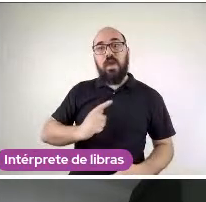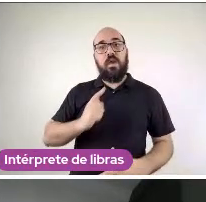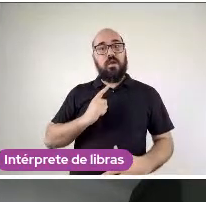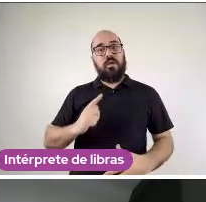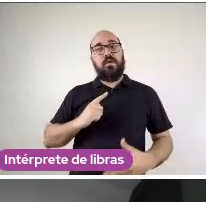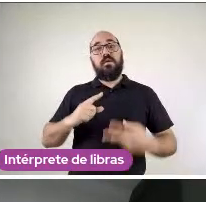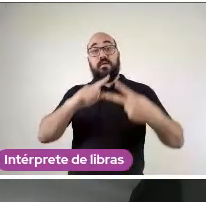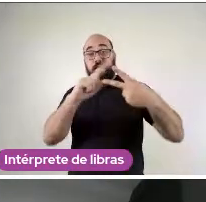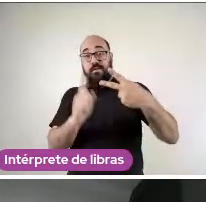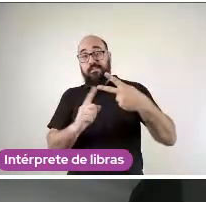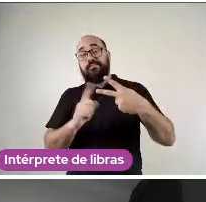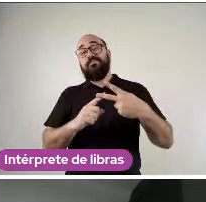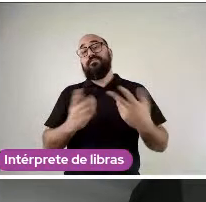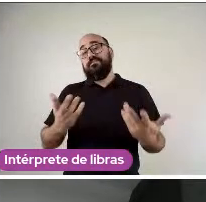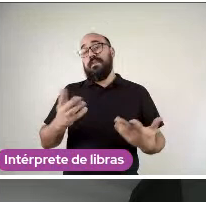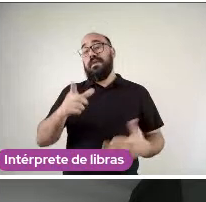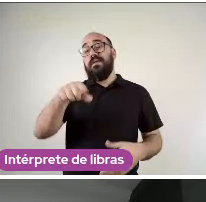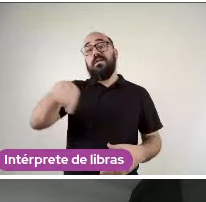ele é subutilizado